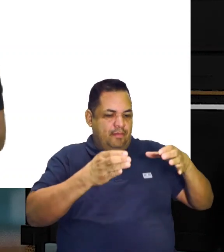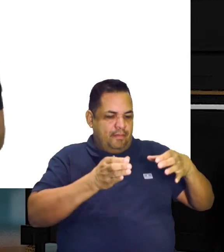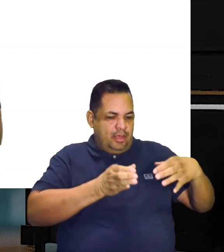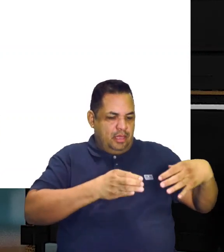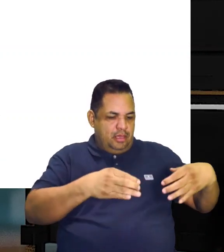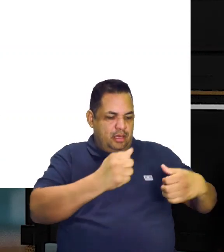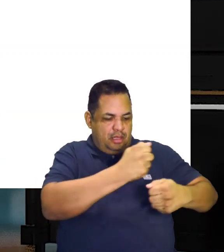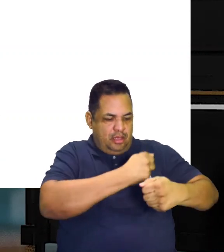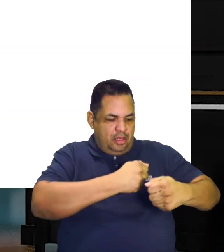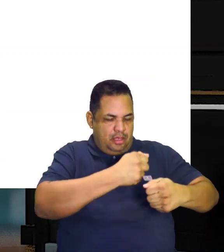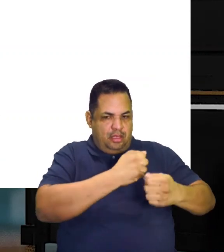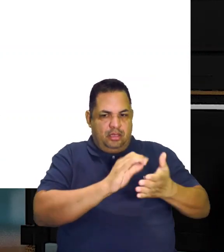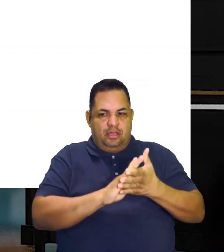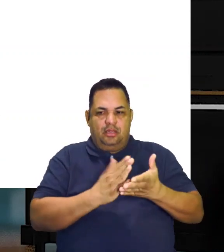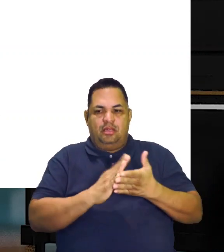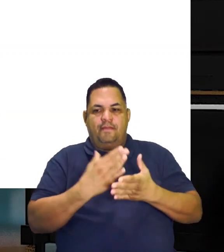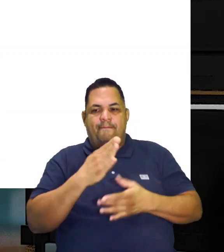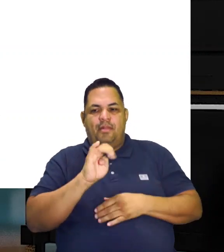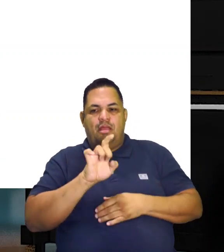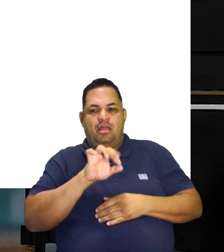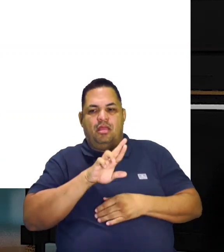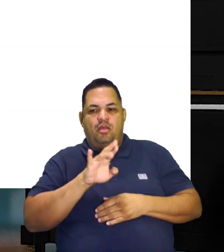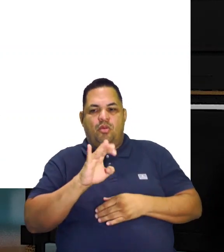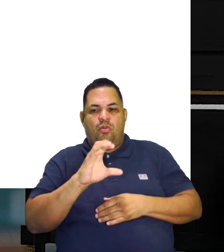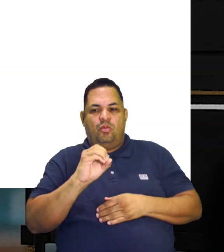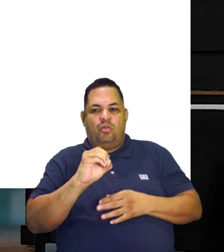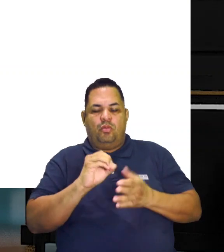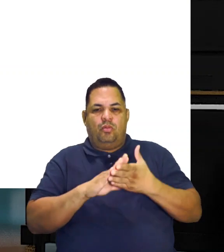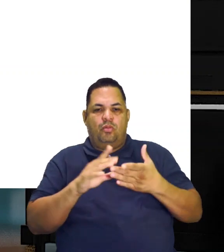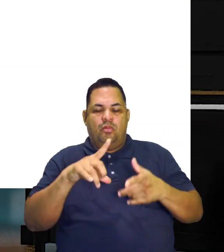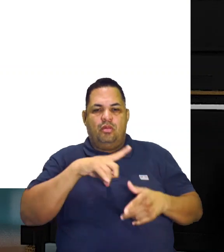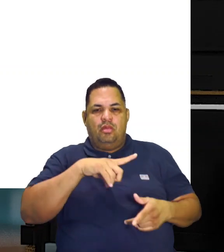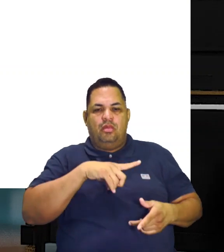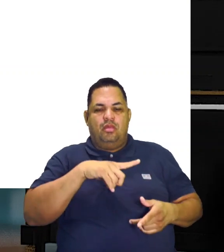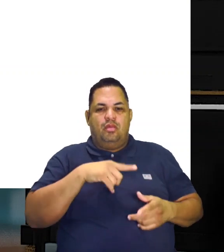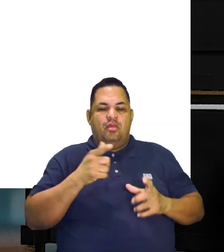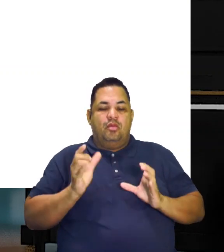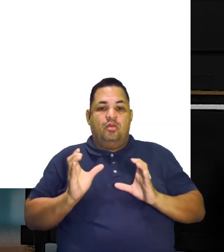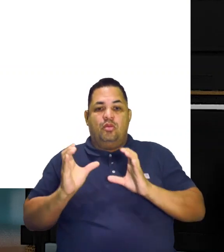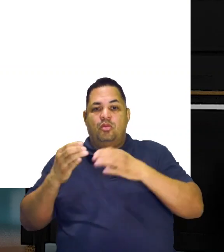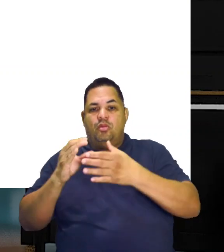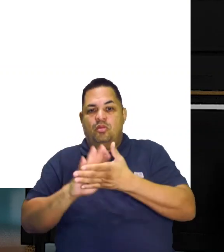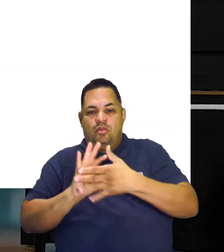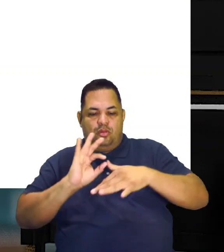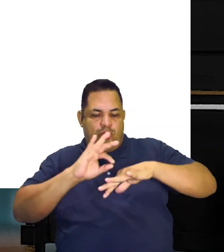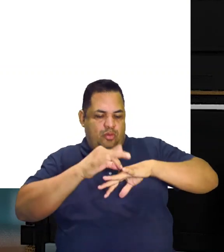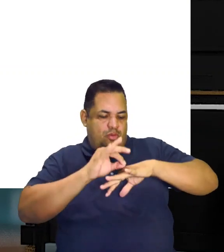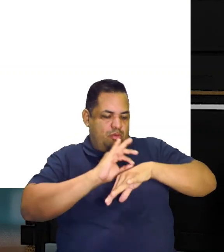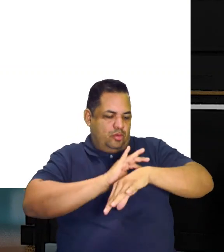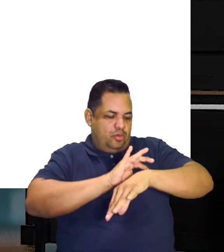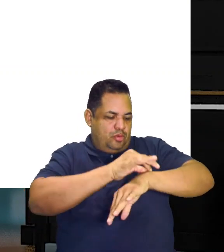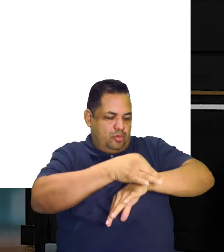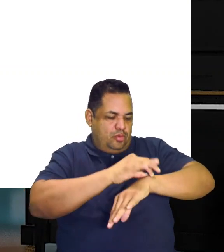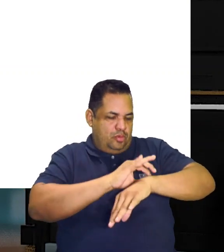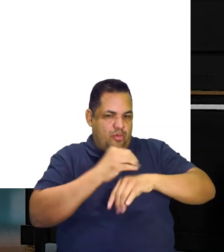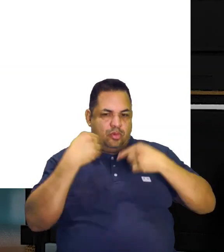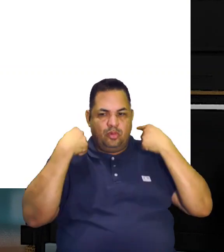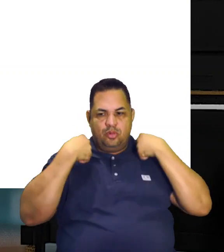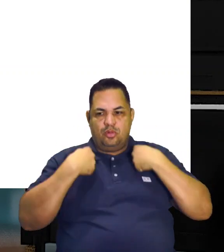barro. Outro grupo tem habilidade para desenvolver as biojoias, né?